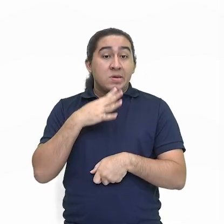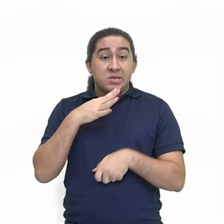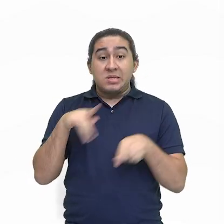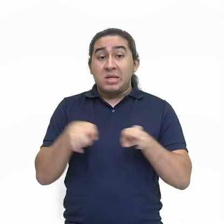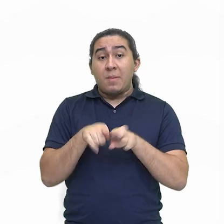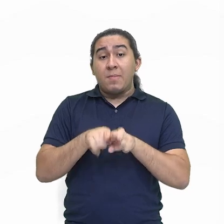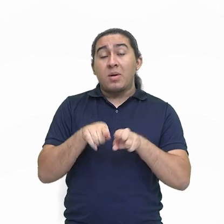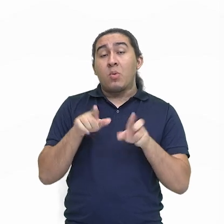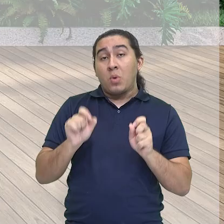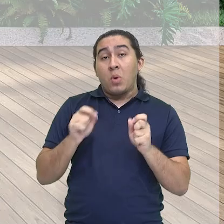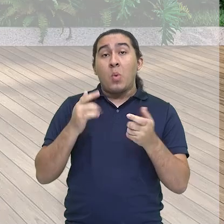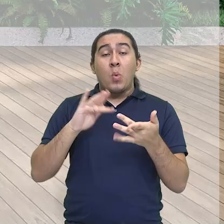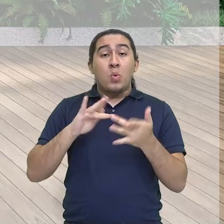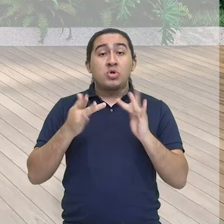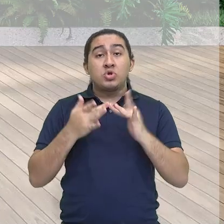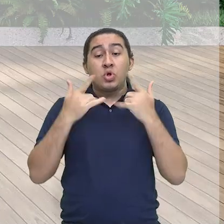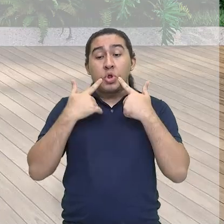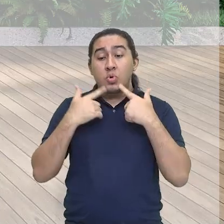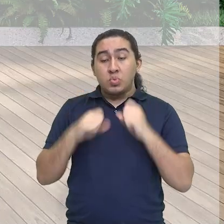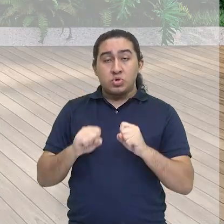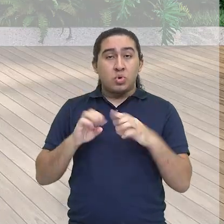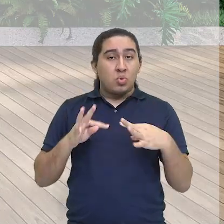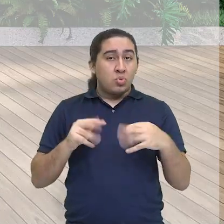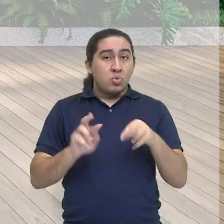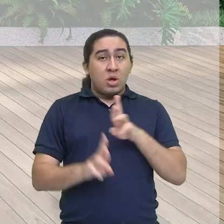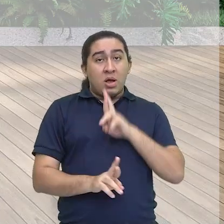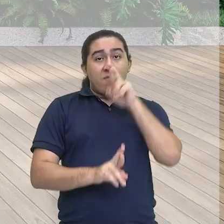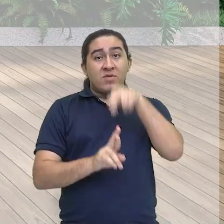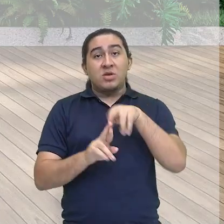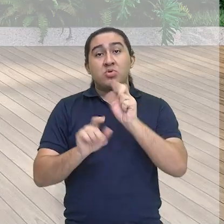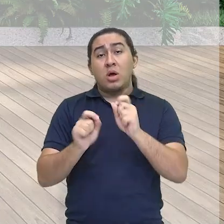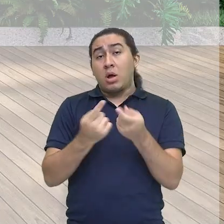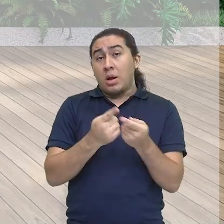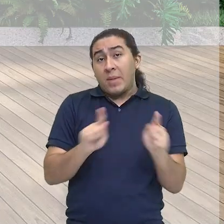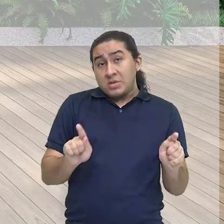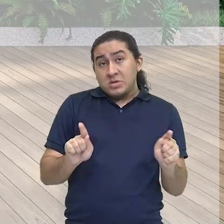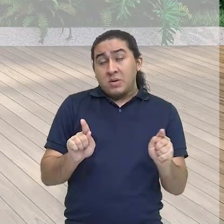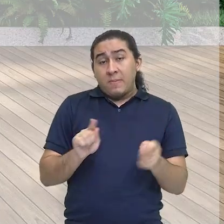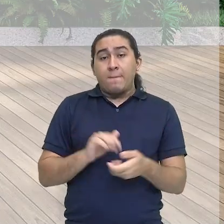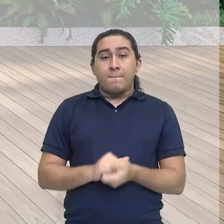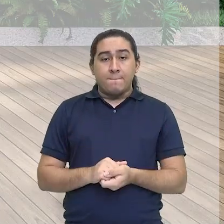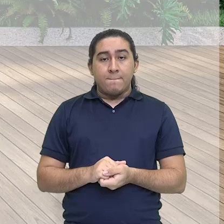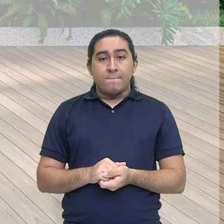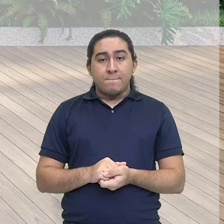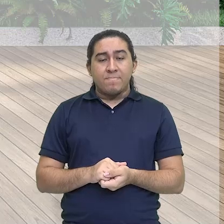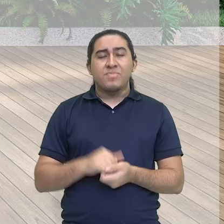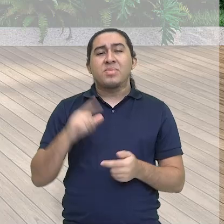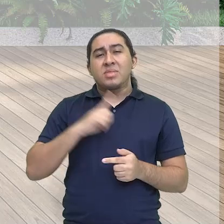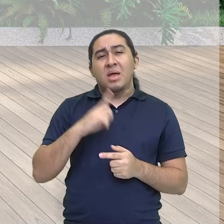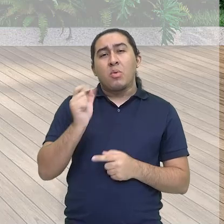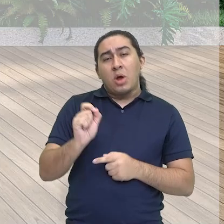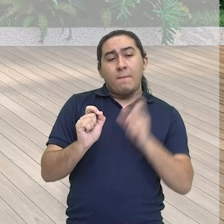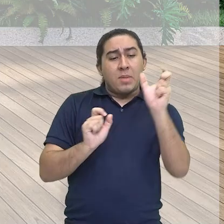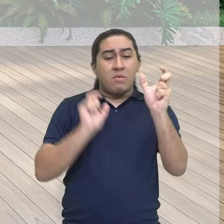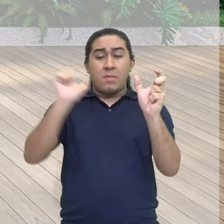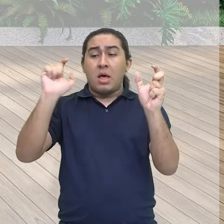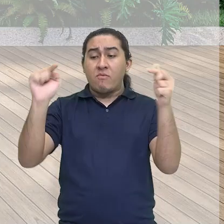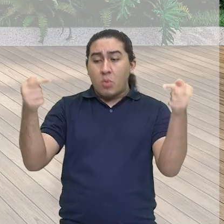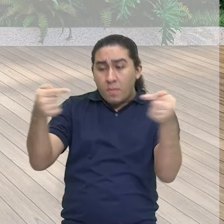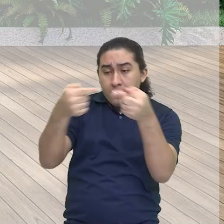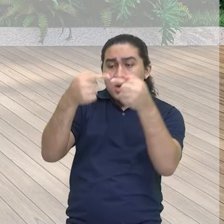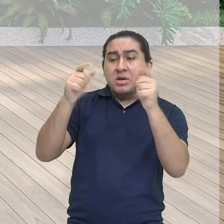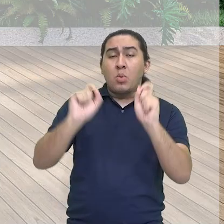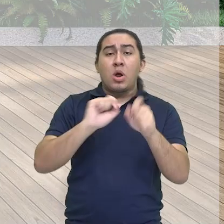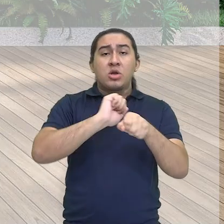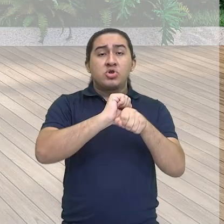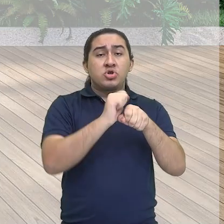esses contextos linguísticos, é tudo que está relacionado à gramática, a concordância, o que é um adjetivo,